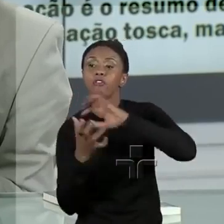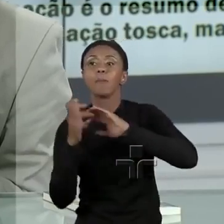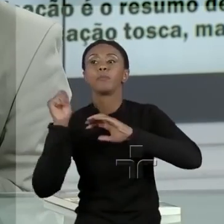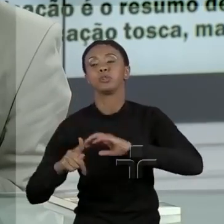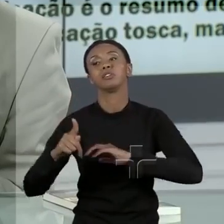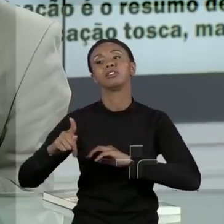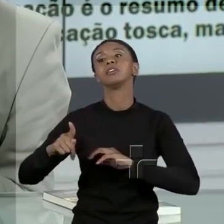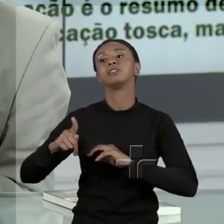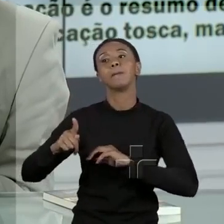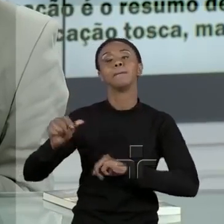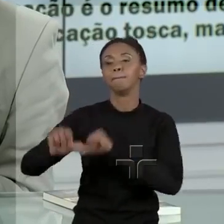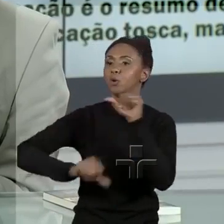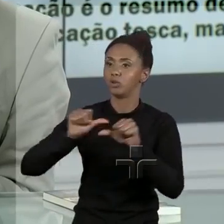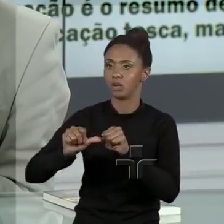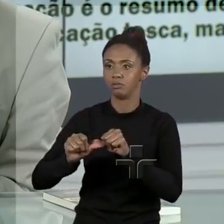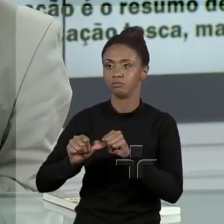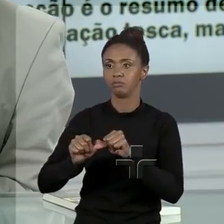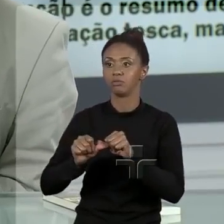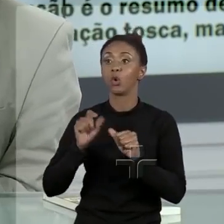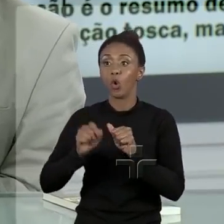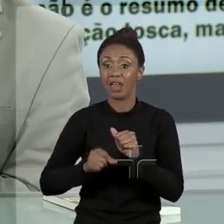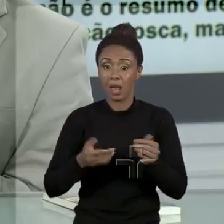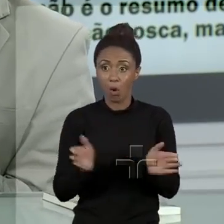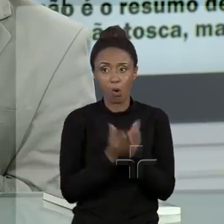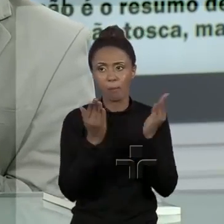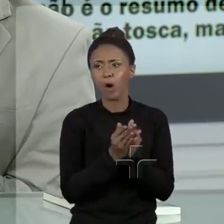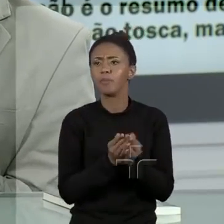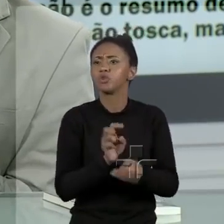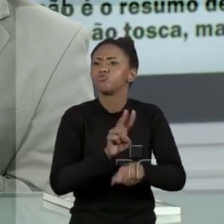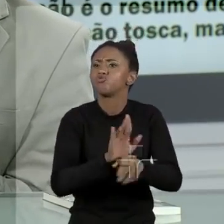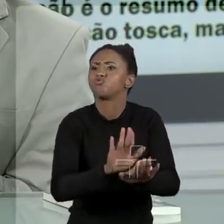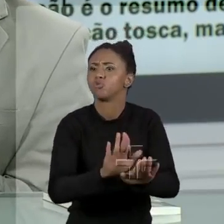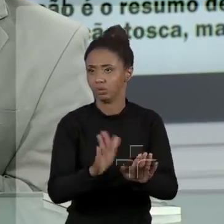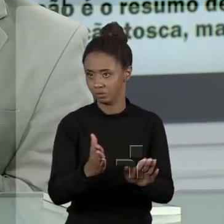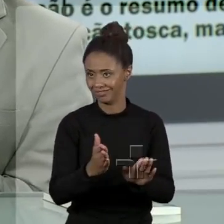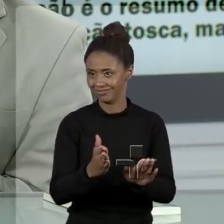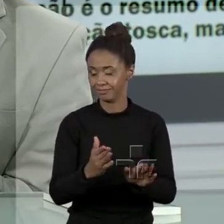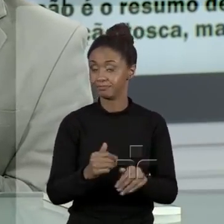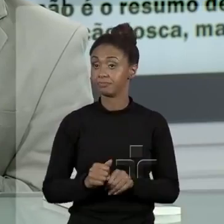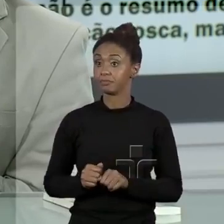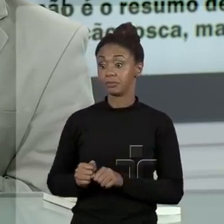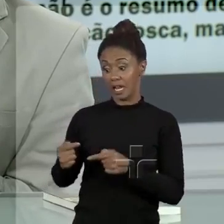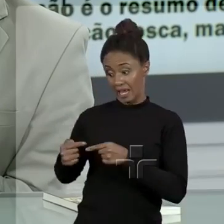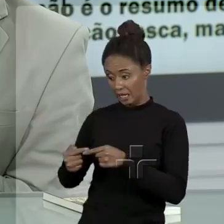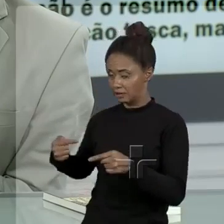privilegiados, mas não os pobres. Em segundo lugar, dizer que realmente